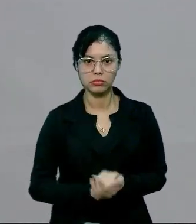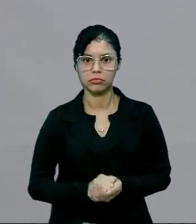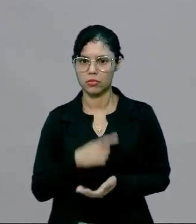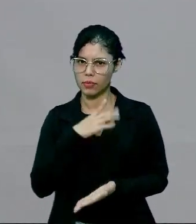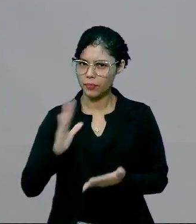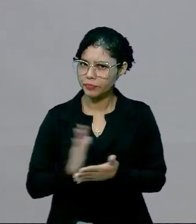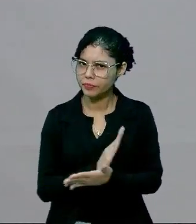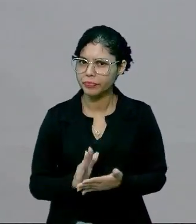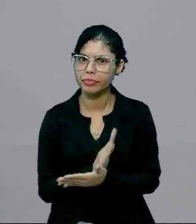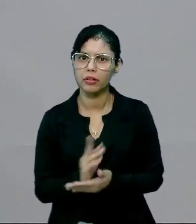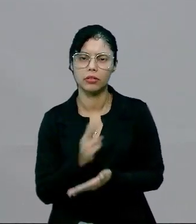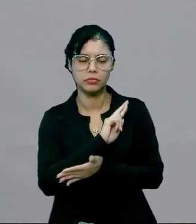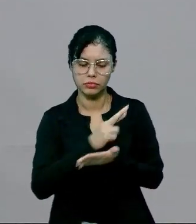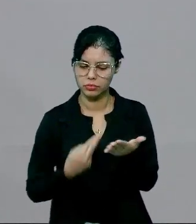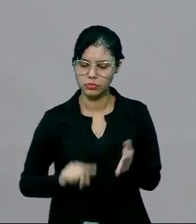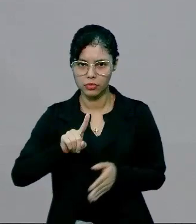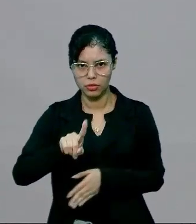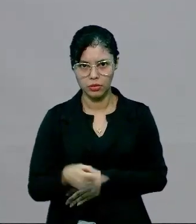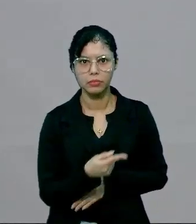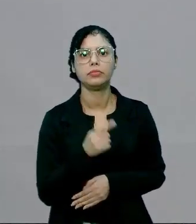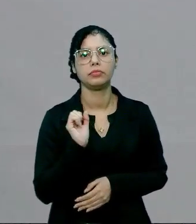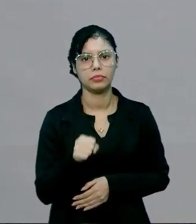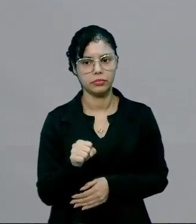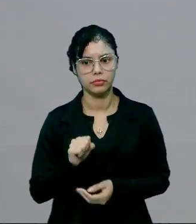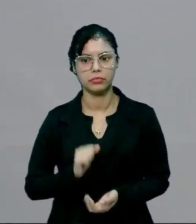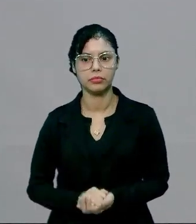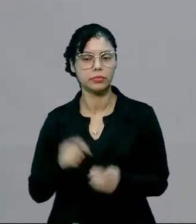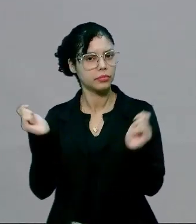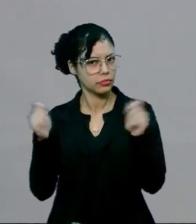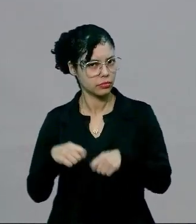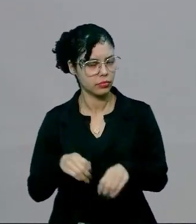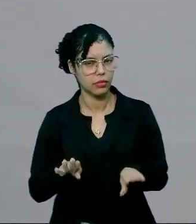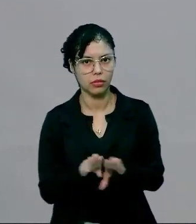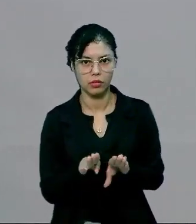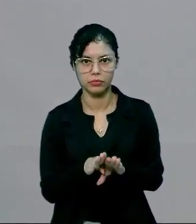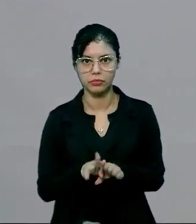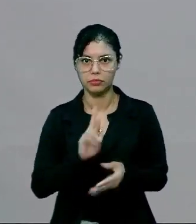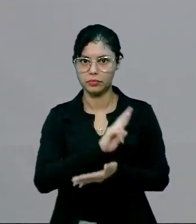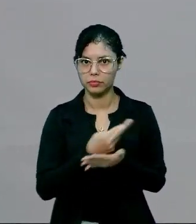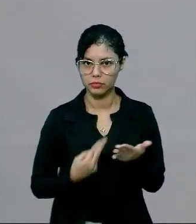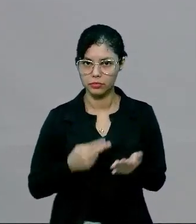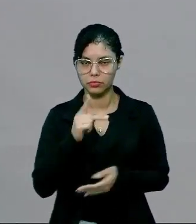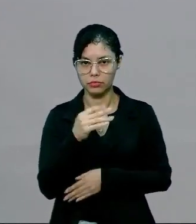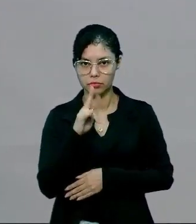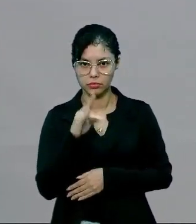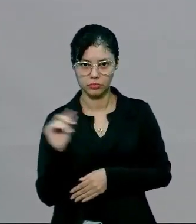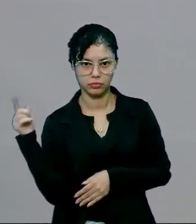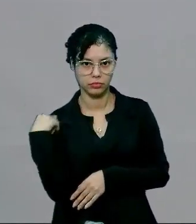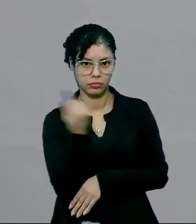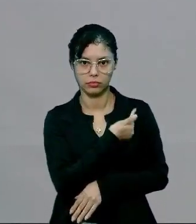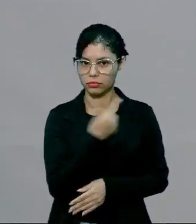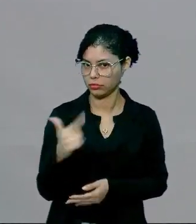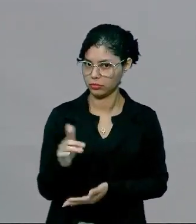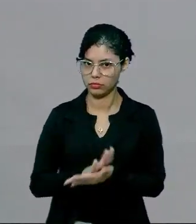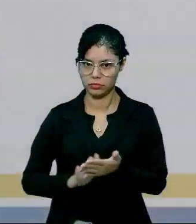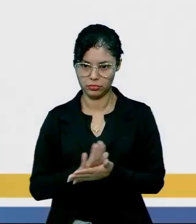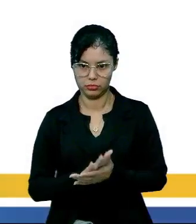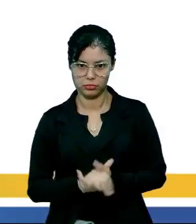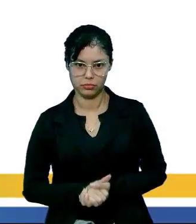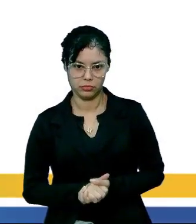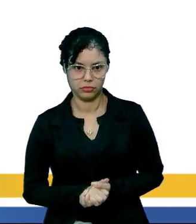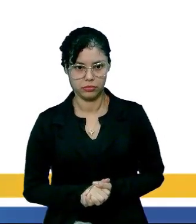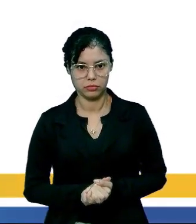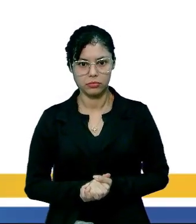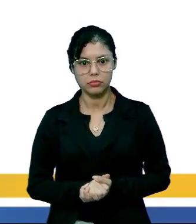até algumas redações que alcançaram 1000 pontos que, sim, possuem aí esse pronome nós e não sofreram prejuízo nenhum,